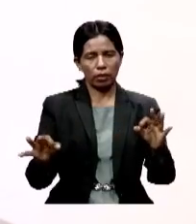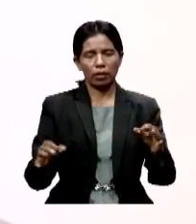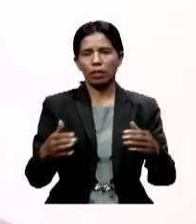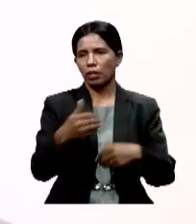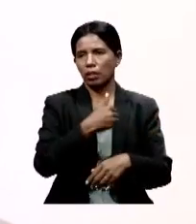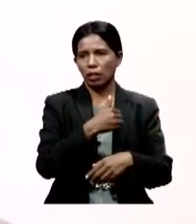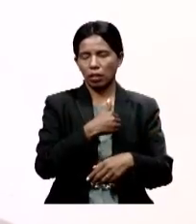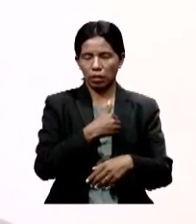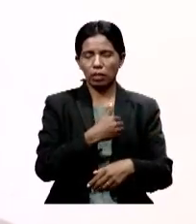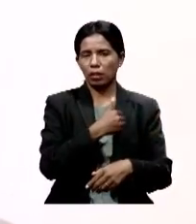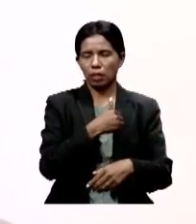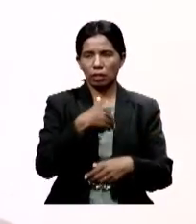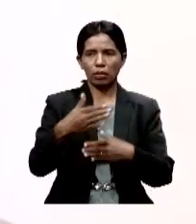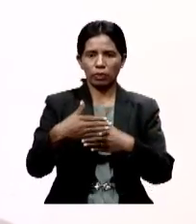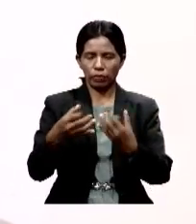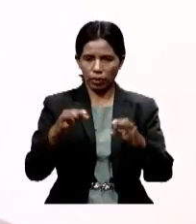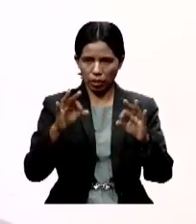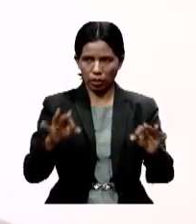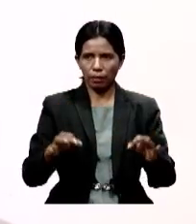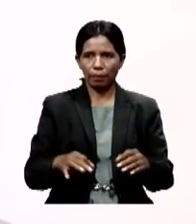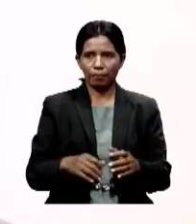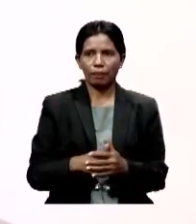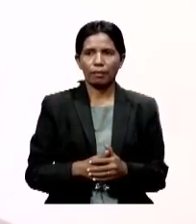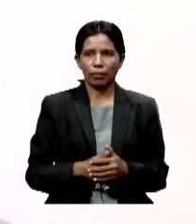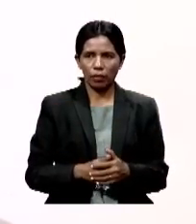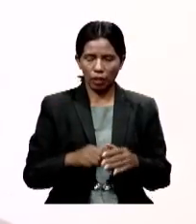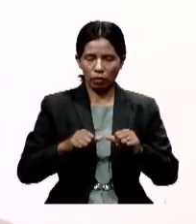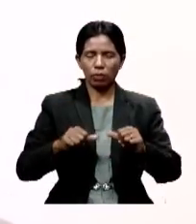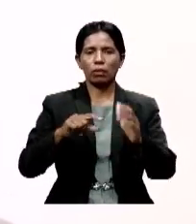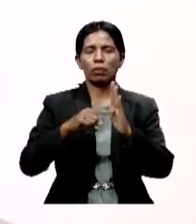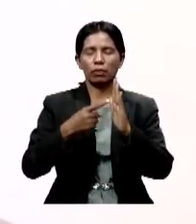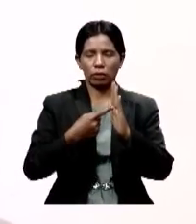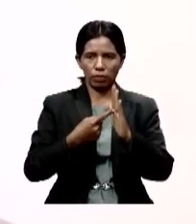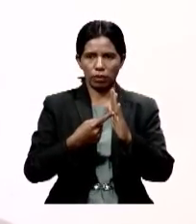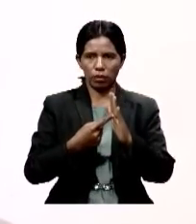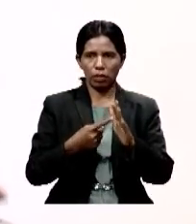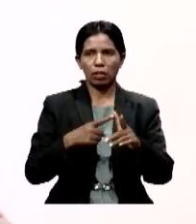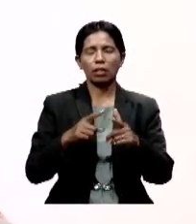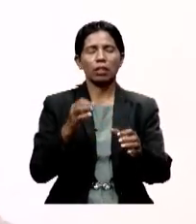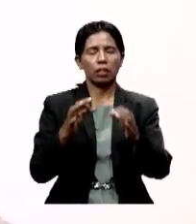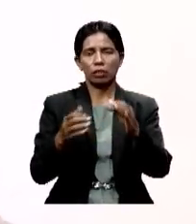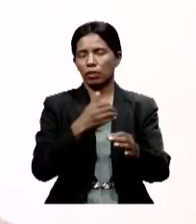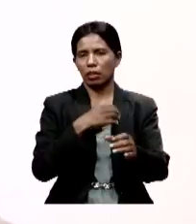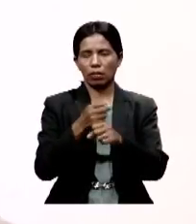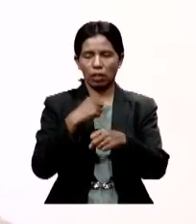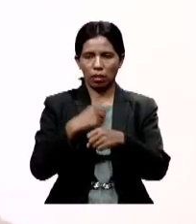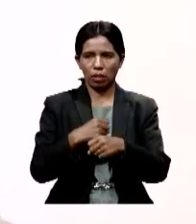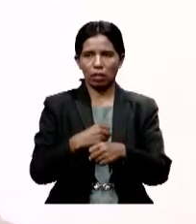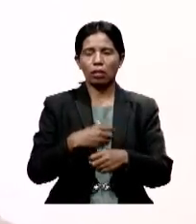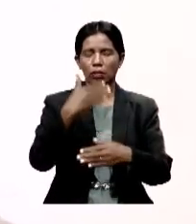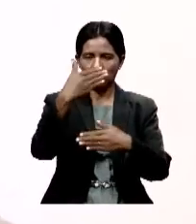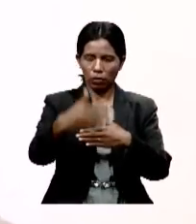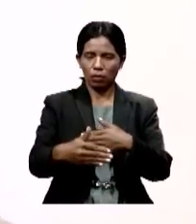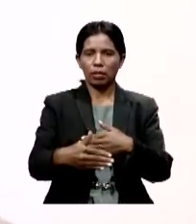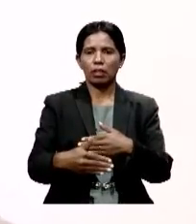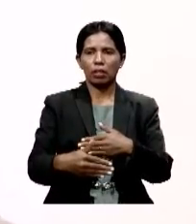si ongoing hela lawala kalara. E balu foi mak inisia. E balu karik sidau inisia. Nebe ida be mai